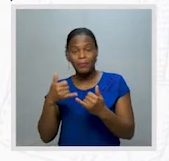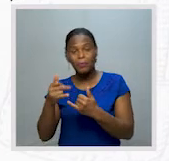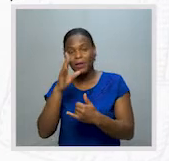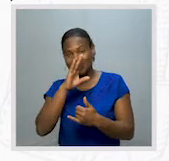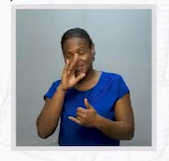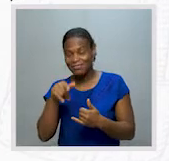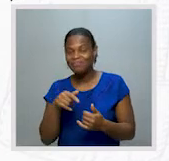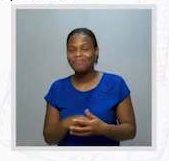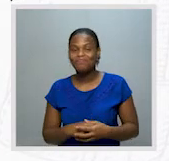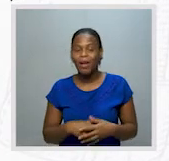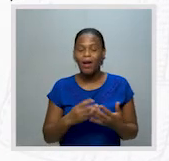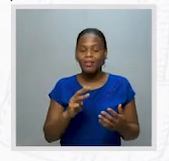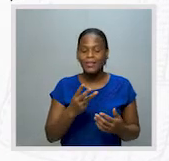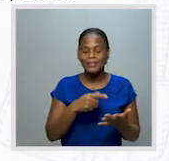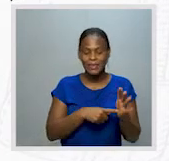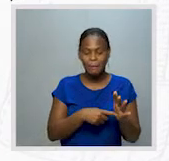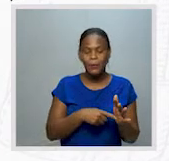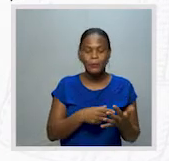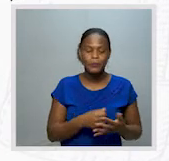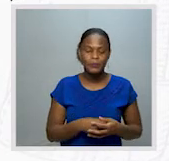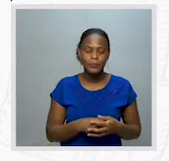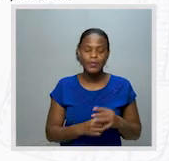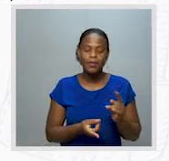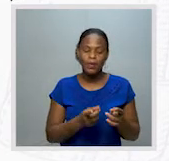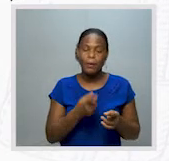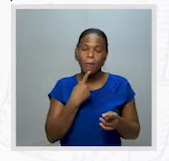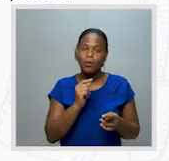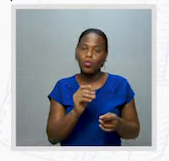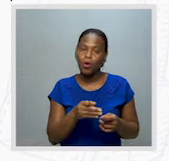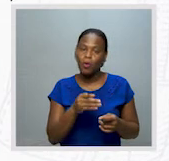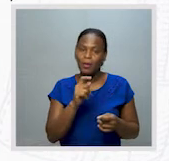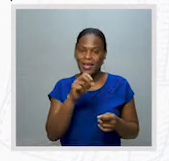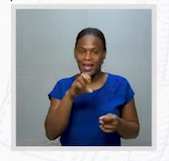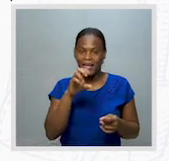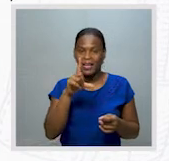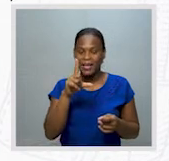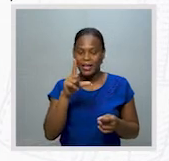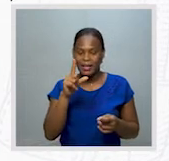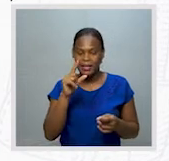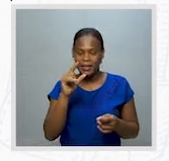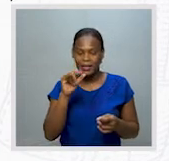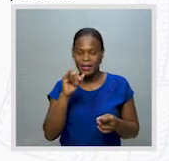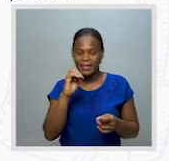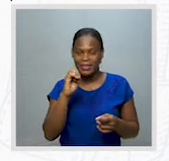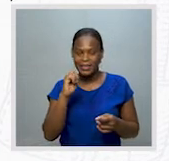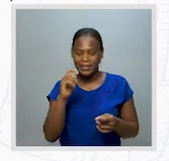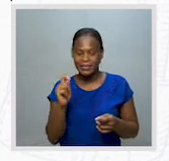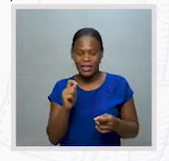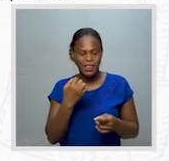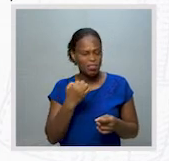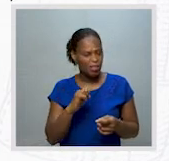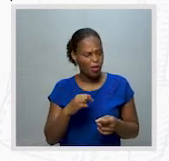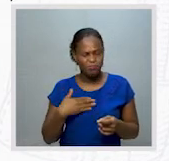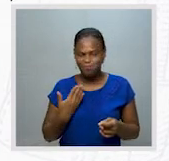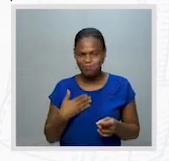terceiro exemplo dos pronomes que fazem parte da ênclise. Ênclise, aliás, não